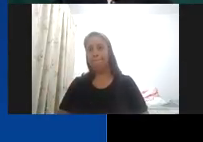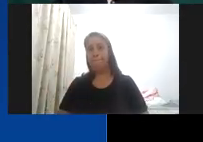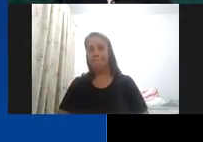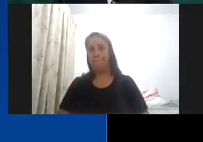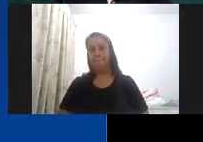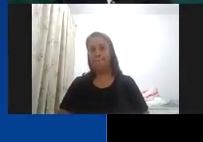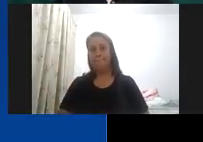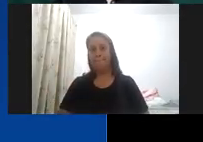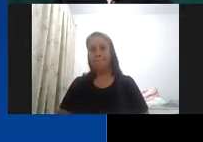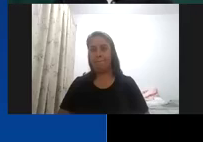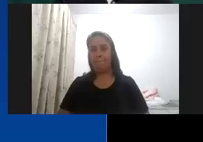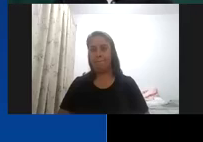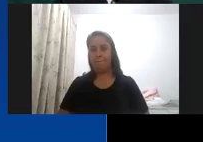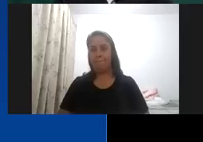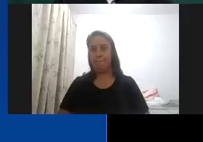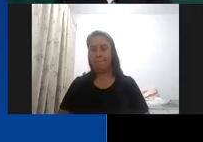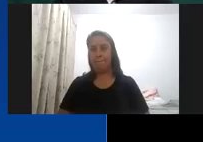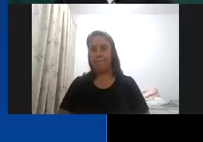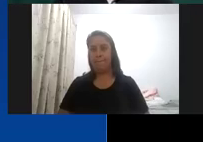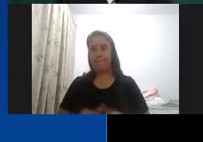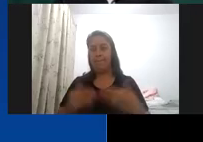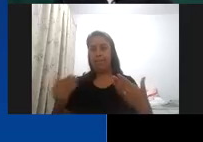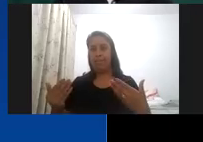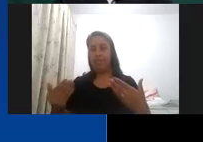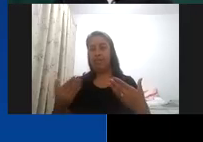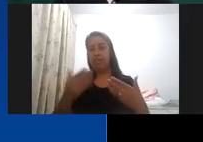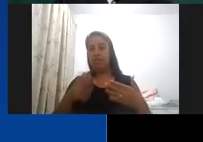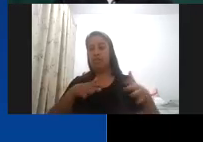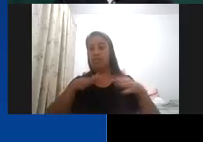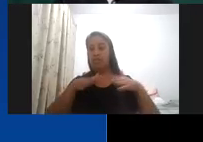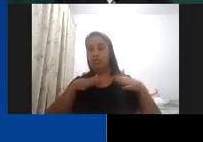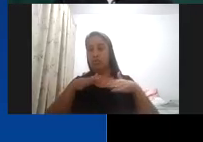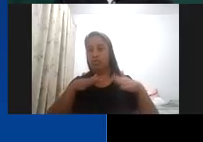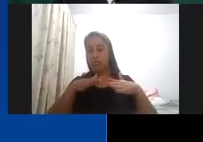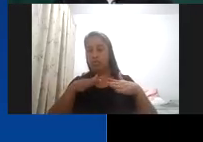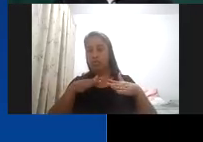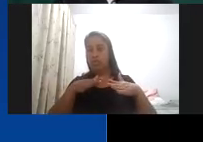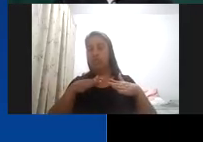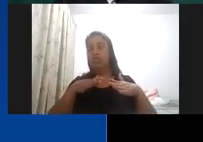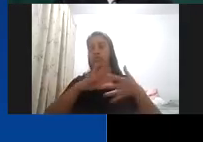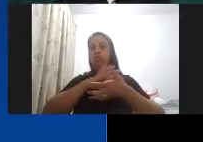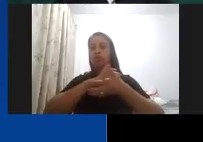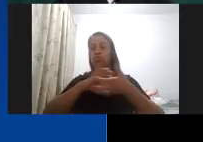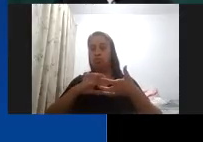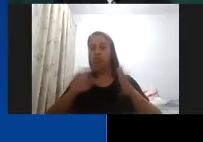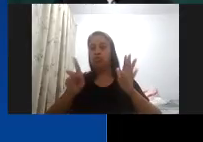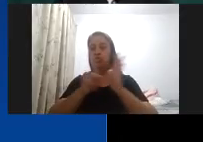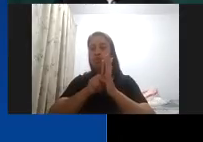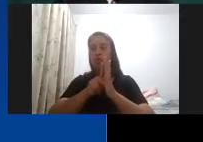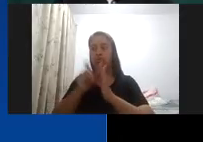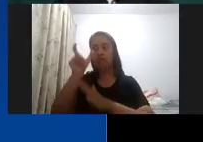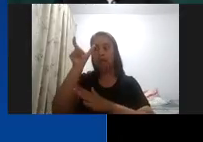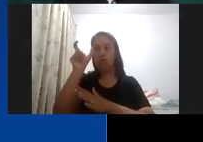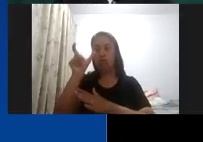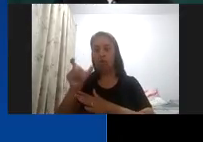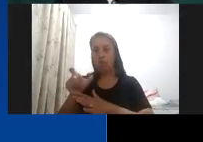Muito bem. Então, pessoal, esses seriam os movimentos e os músculos da coluna cervical, com seus